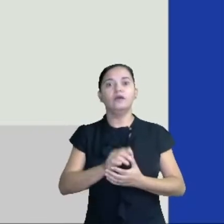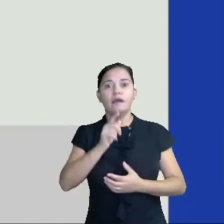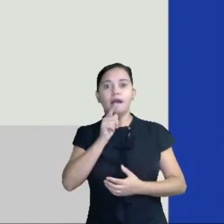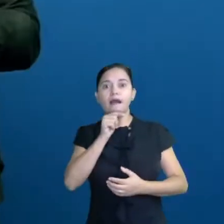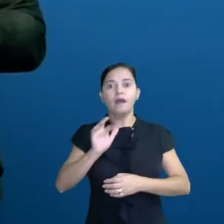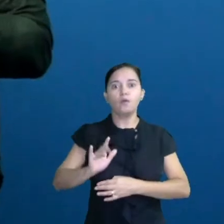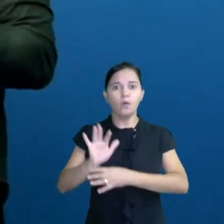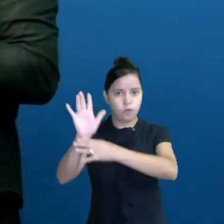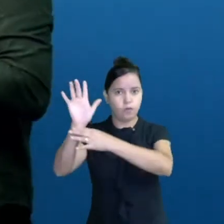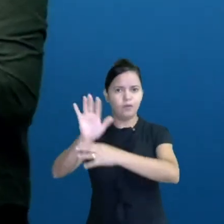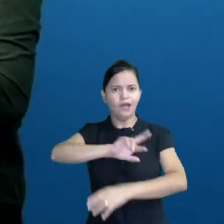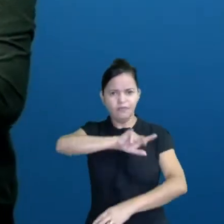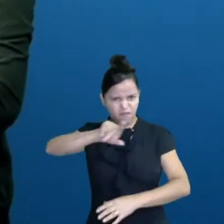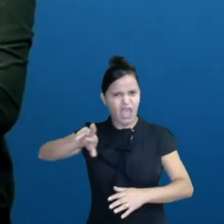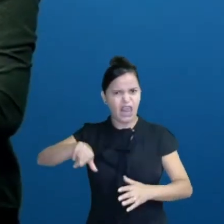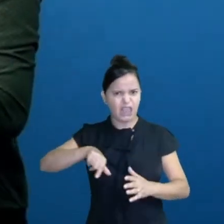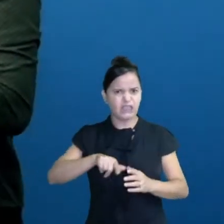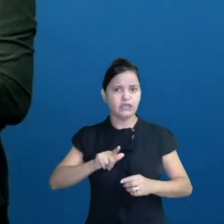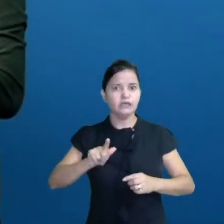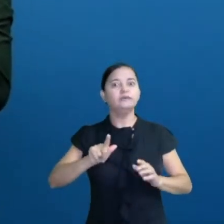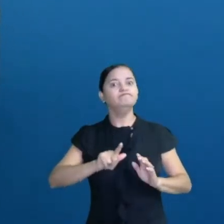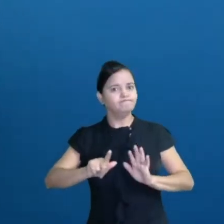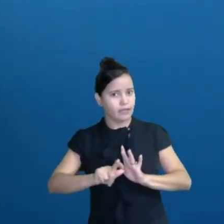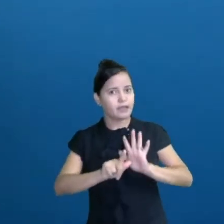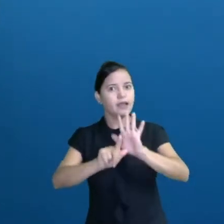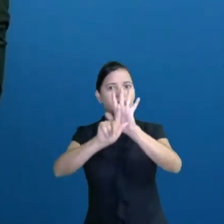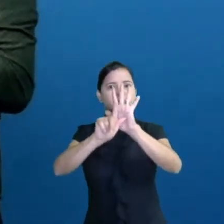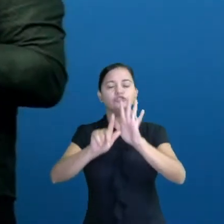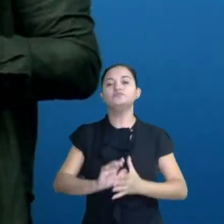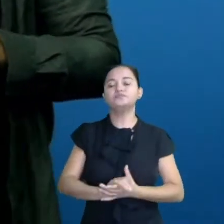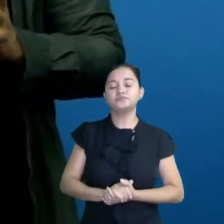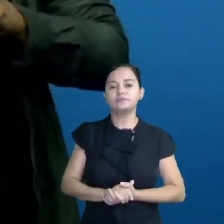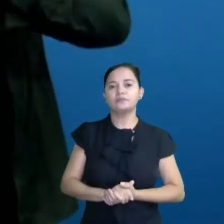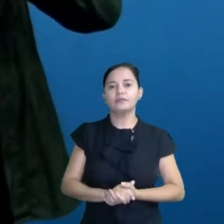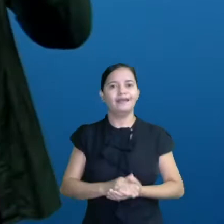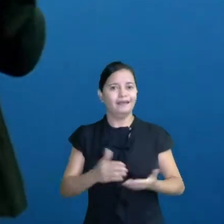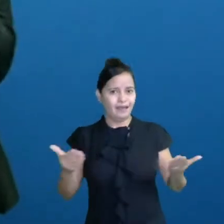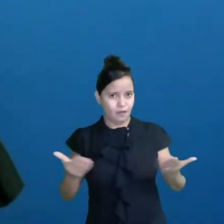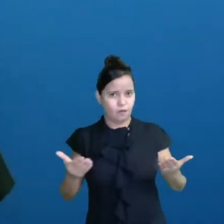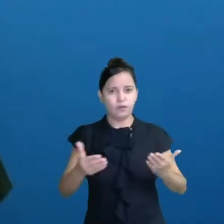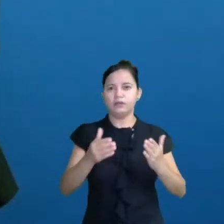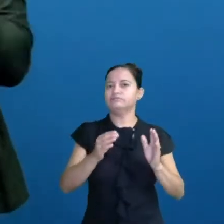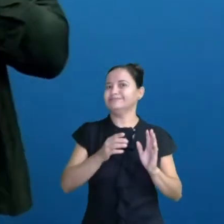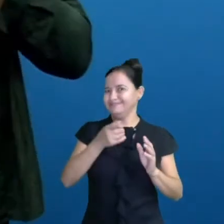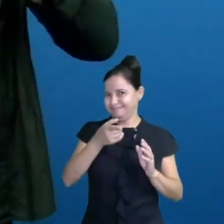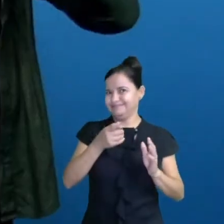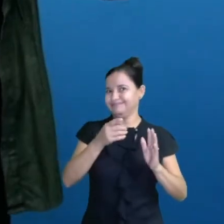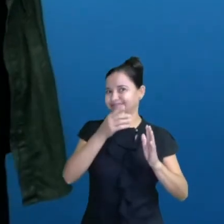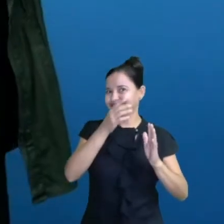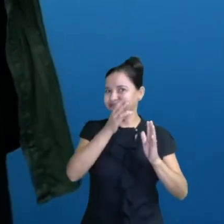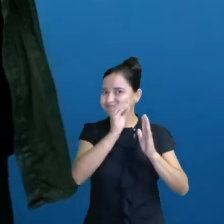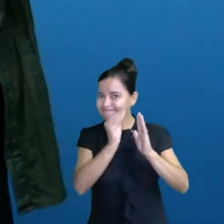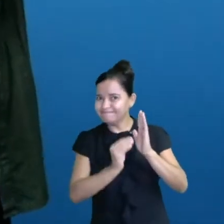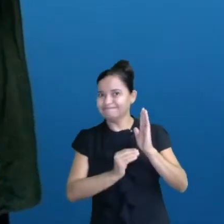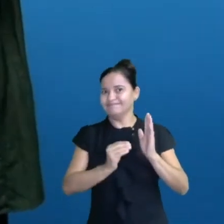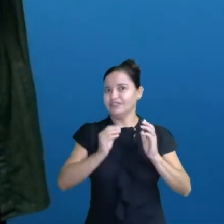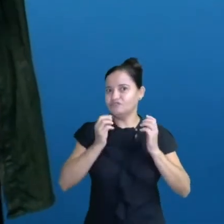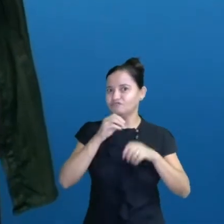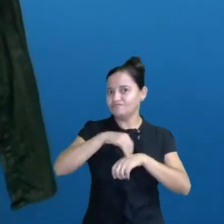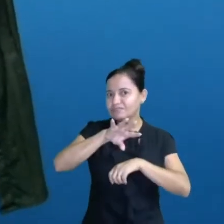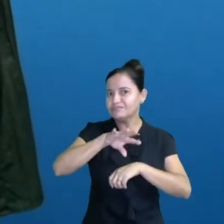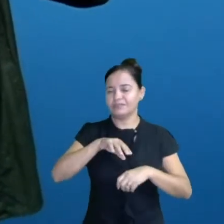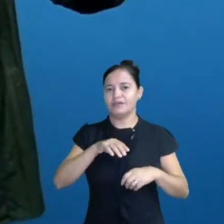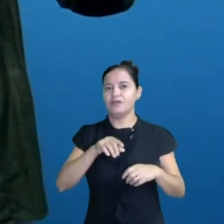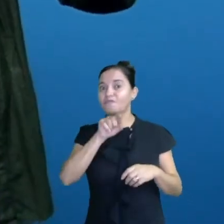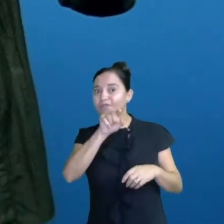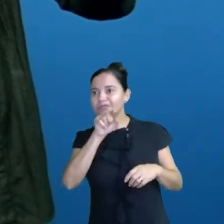outros gases. A gente viu esse panorama agora a partir desse movimento que a gente fez, a gente materializou, e eu espero que vocês estejam justamente